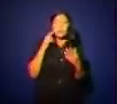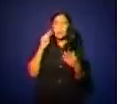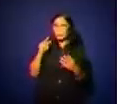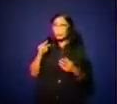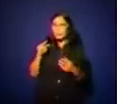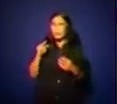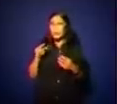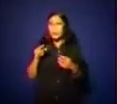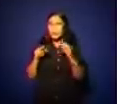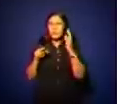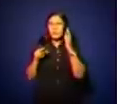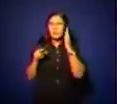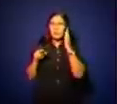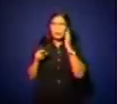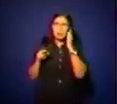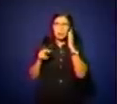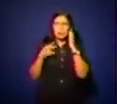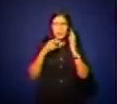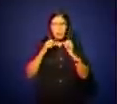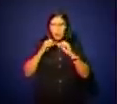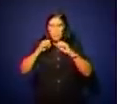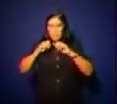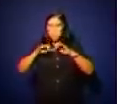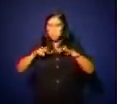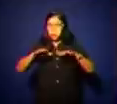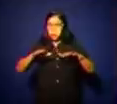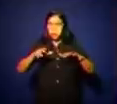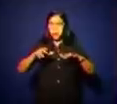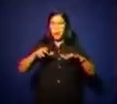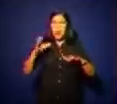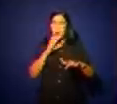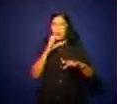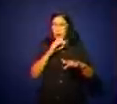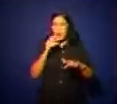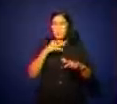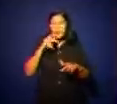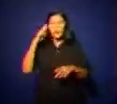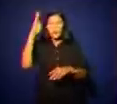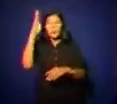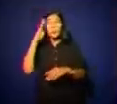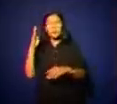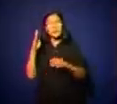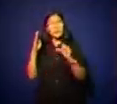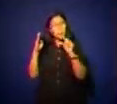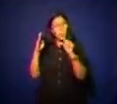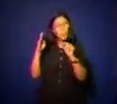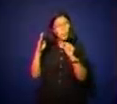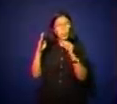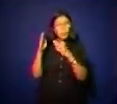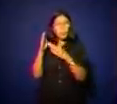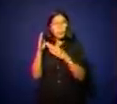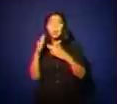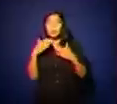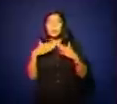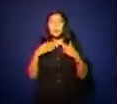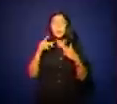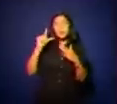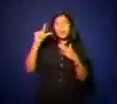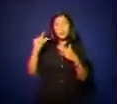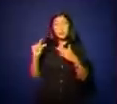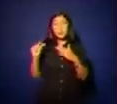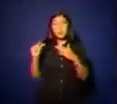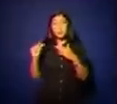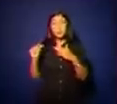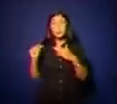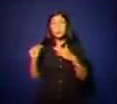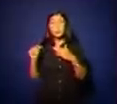elementos assim tava espalhando muito rápido no Brasil ainda não tinha chegado muito a gente já tava com um plano de querer botar um pouquinho mais de liquidez mesmo ela falou assim vamos